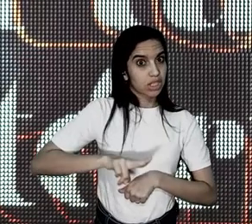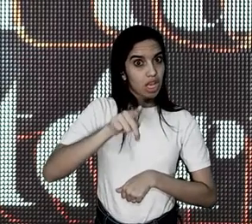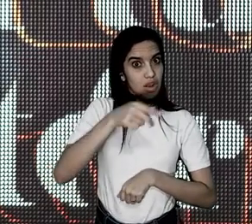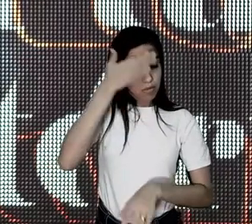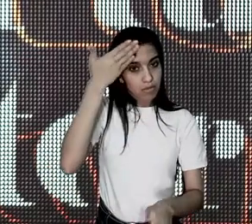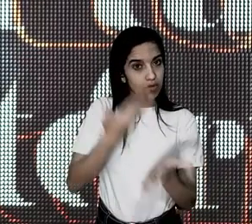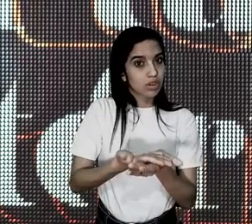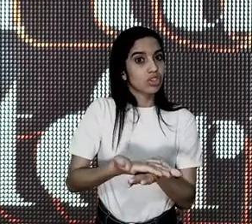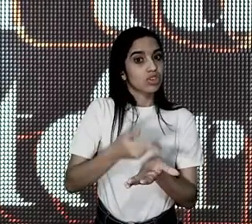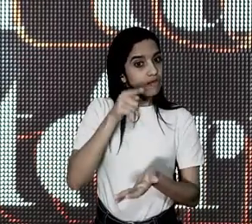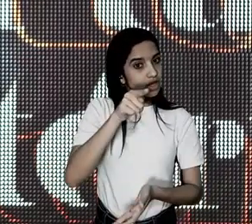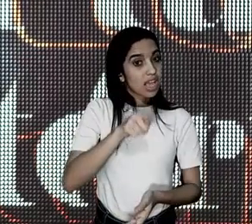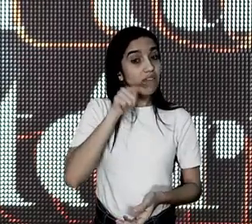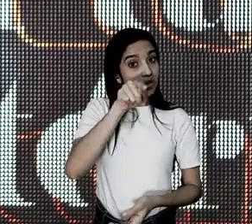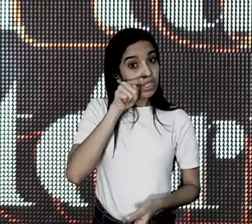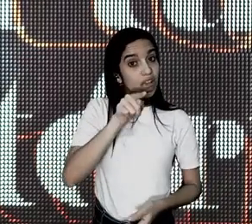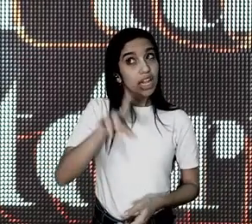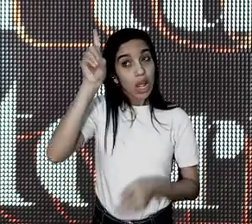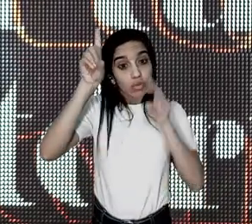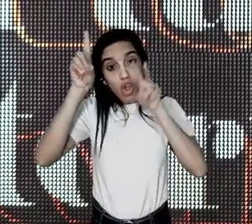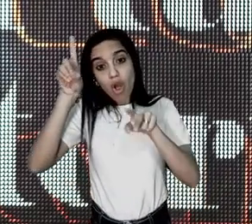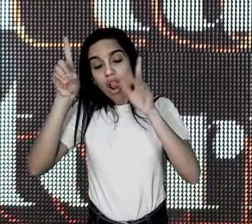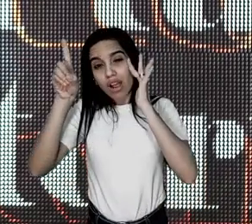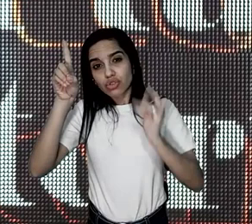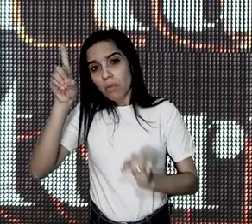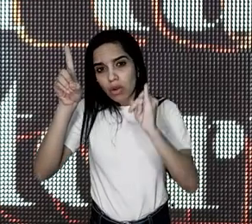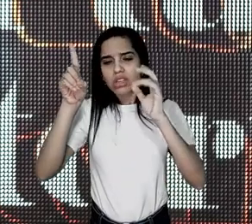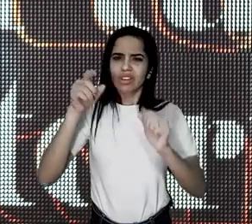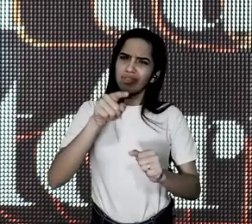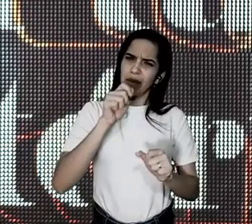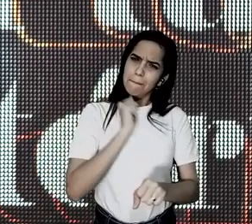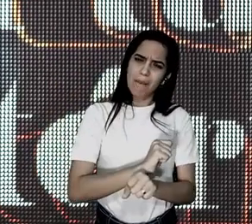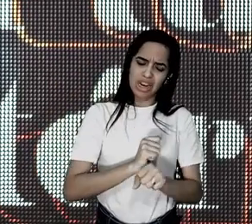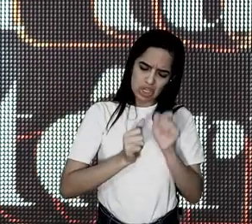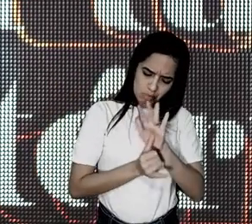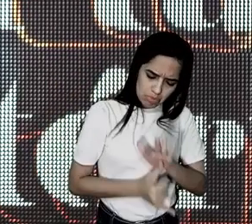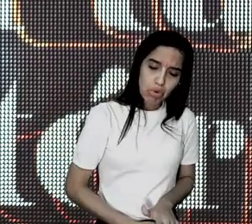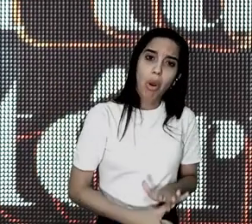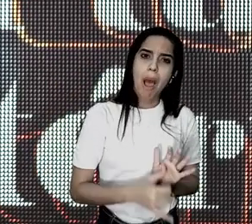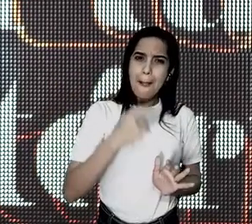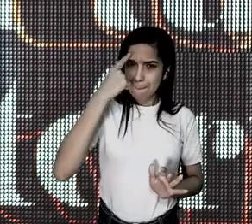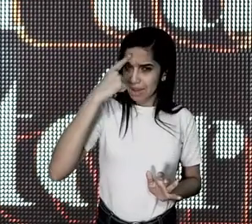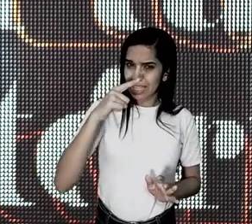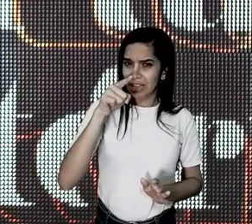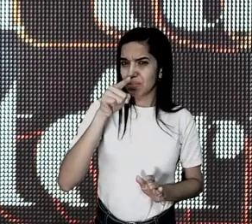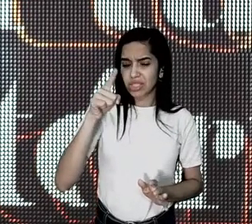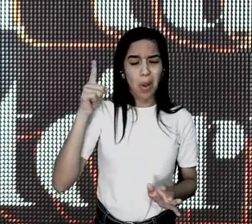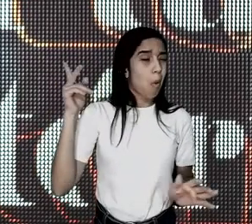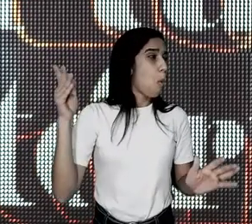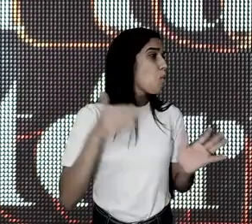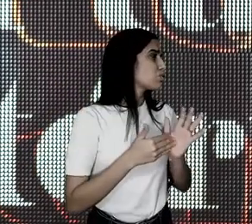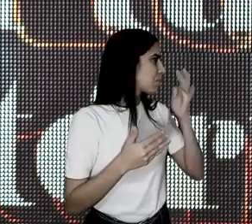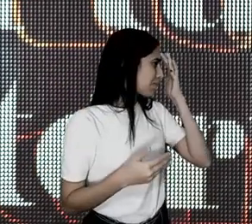é importante para Deus. Ei, para de se diminuir, para de se olhar como a última